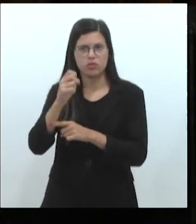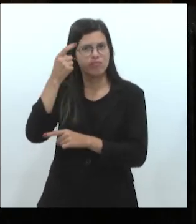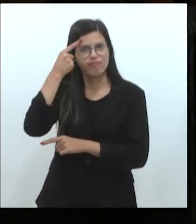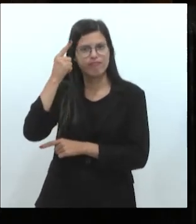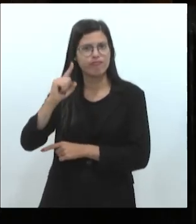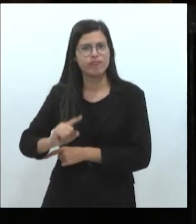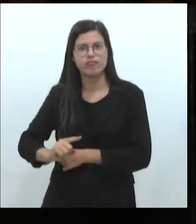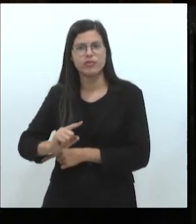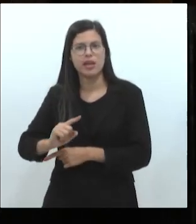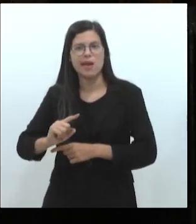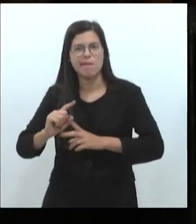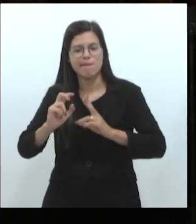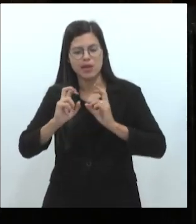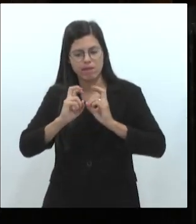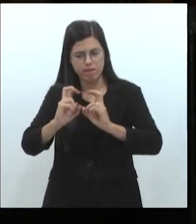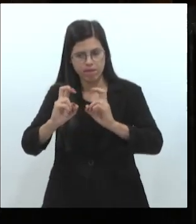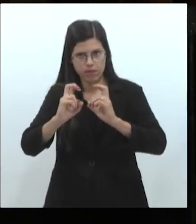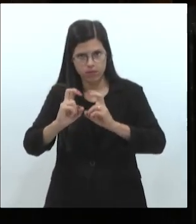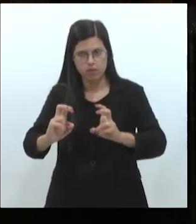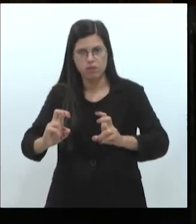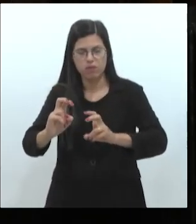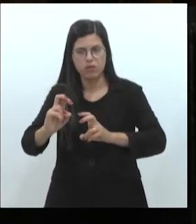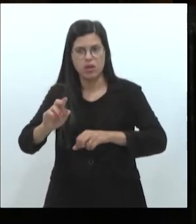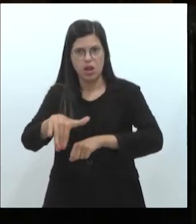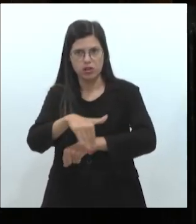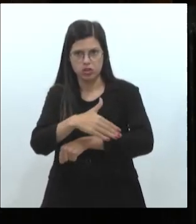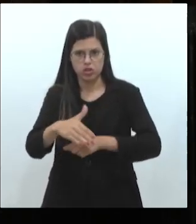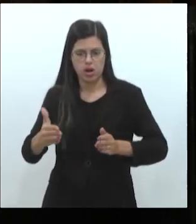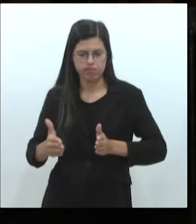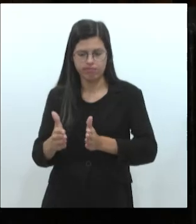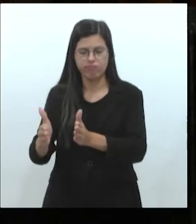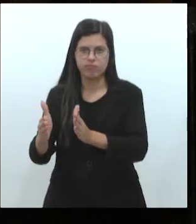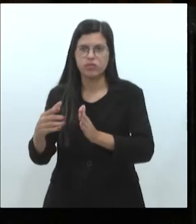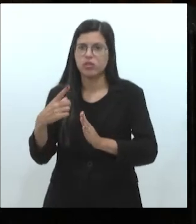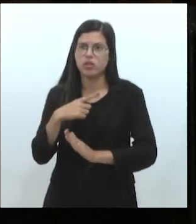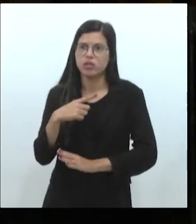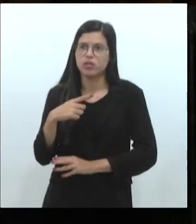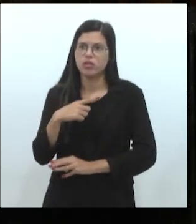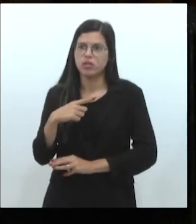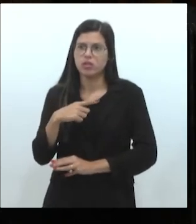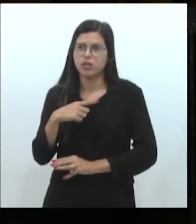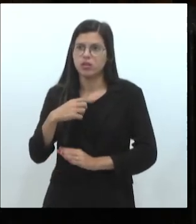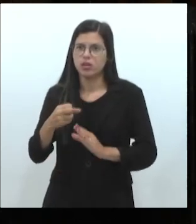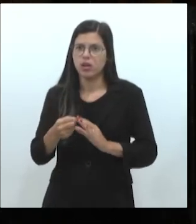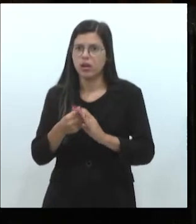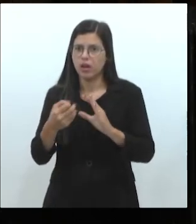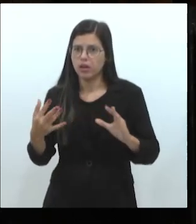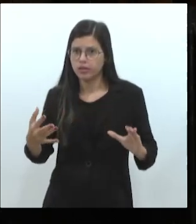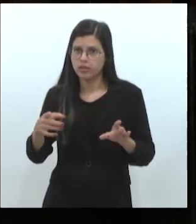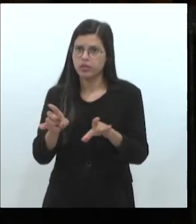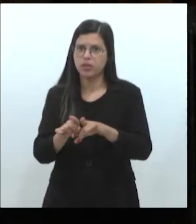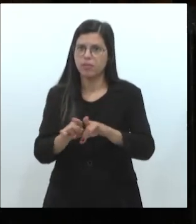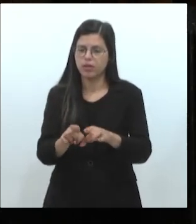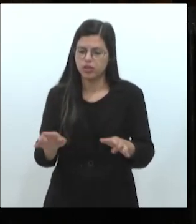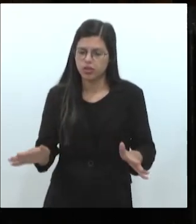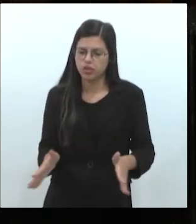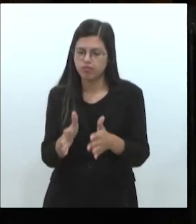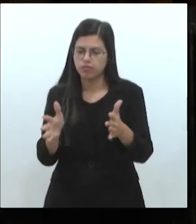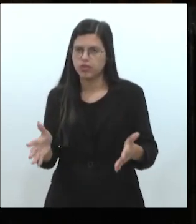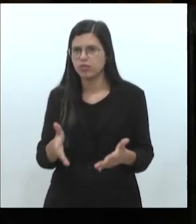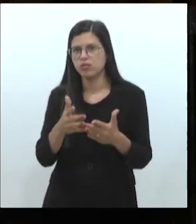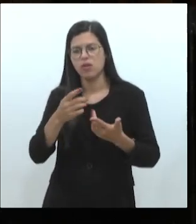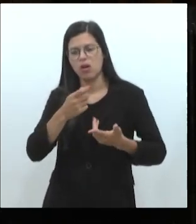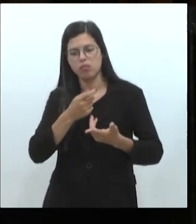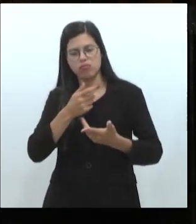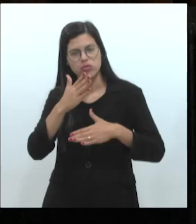uma ferrovia também tem um caráter indutor do desenvolvimento.